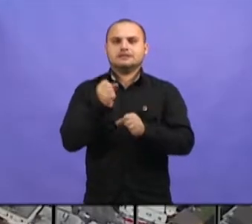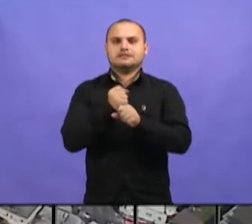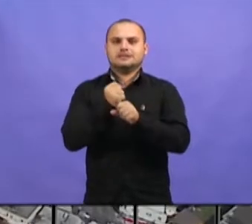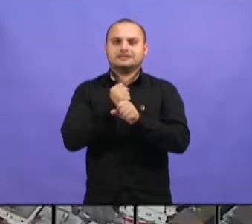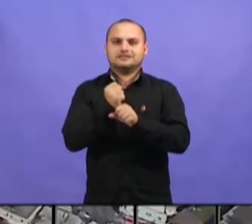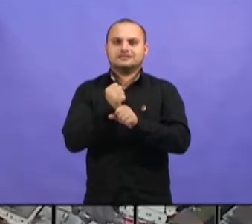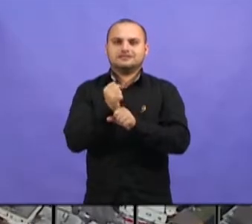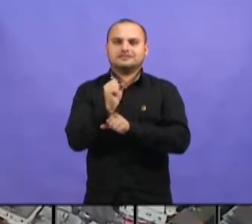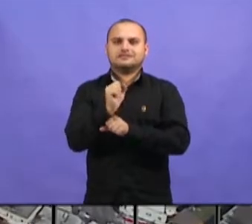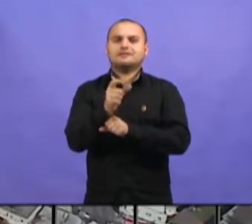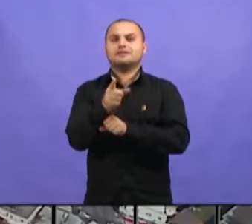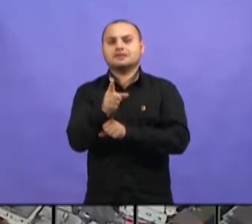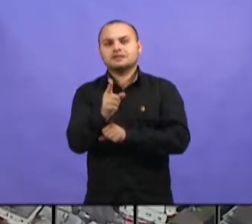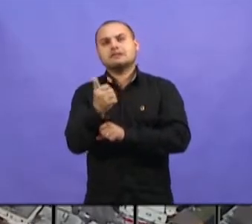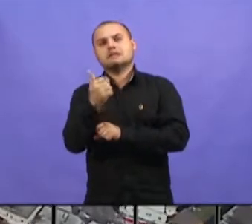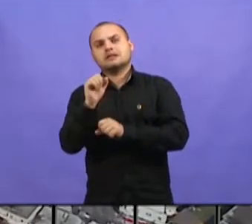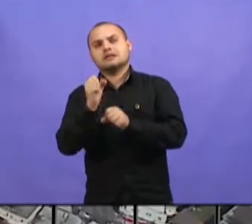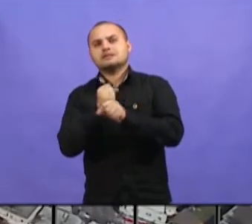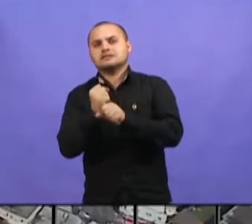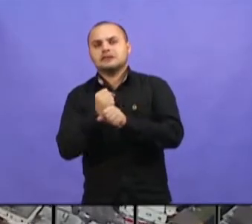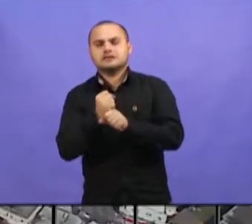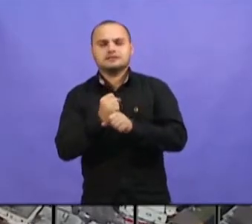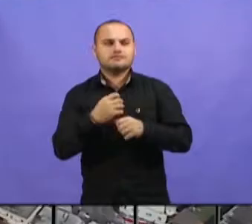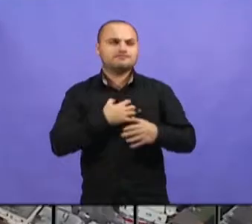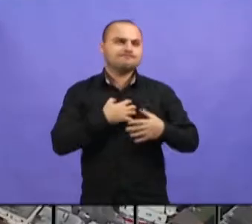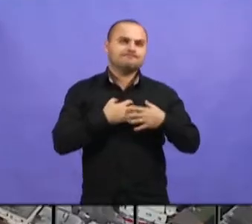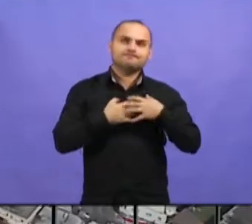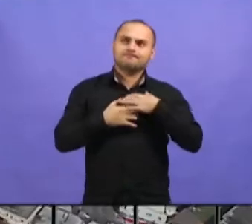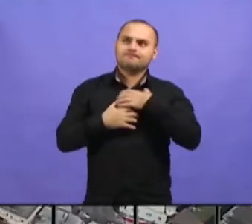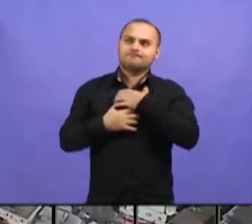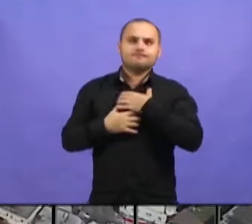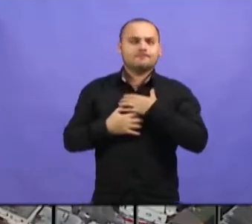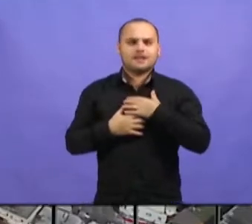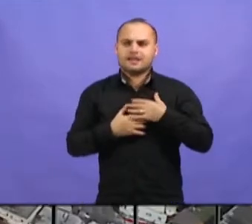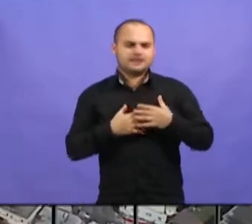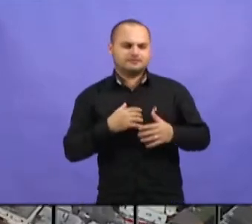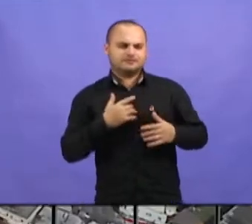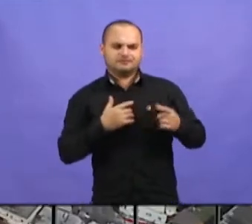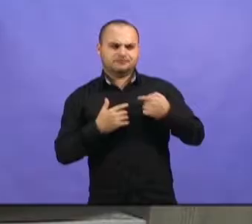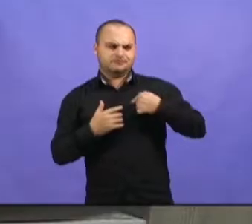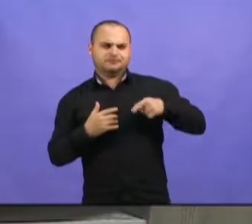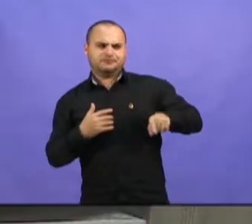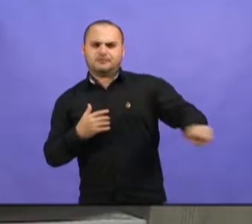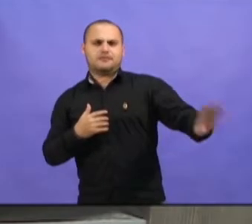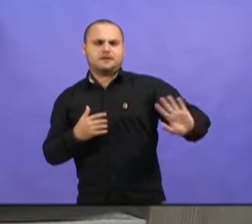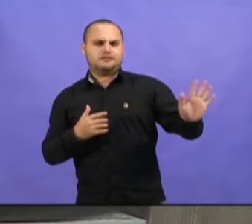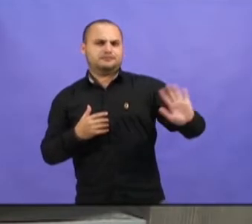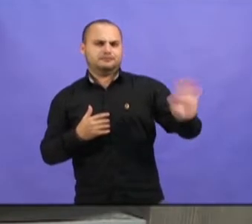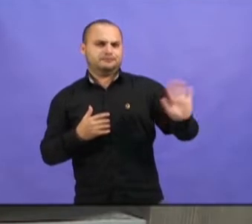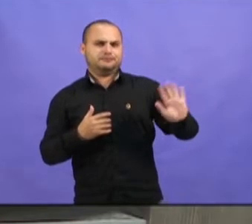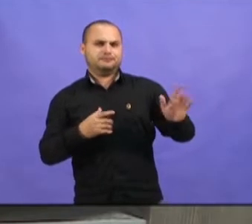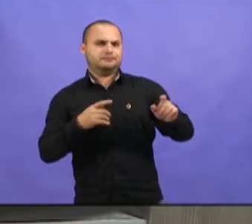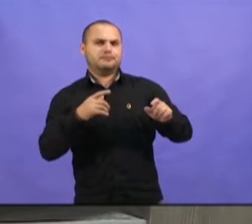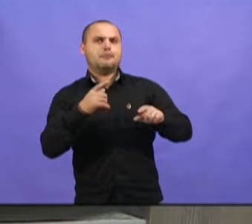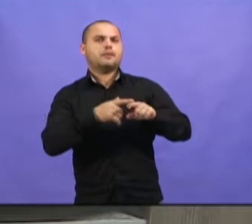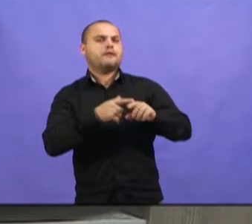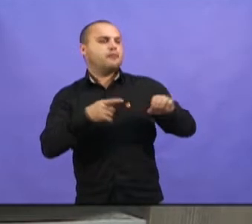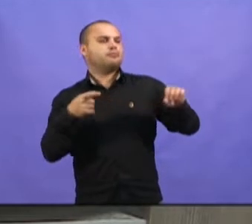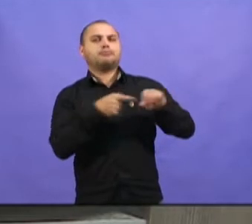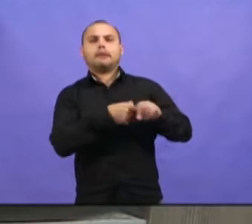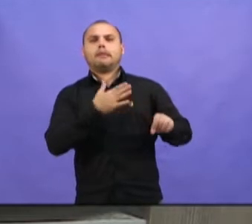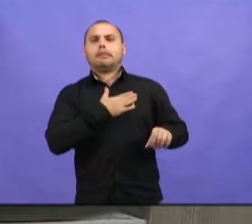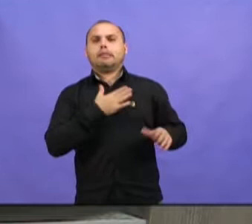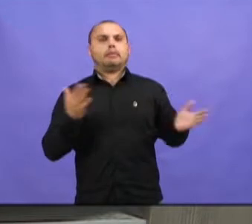ficou 10 anos com esse sentimento que é cultural, então, não vou lá no médico porque ele vai fazer um toque retal,